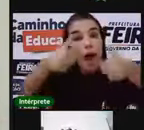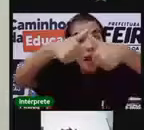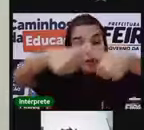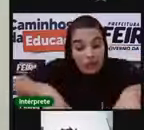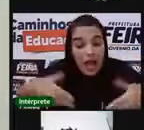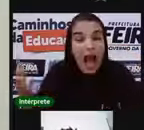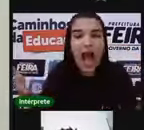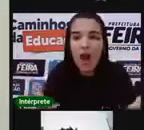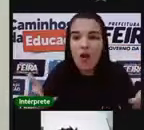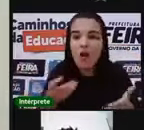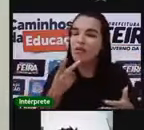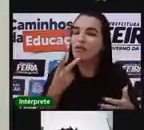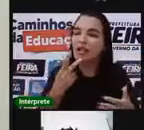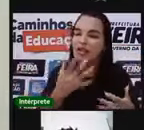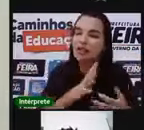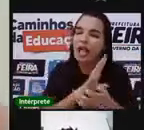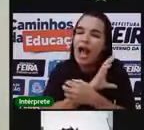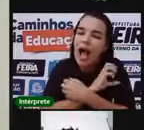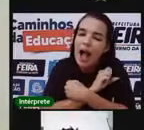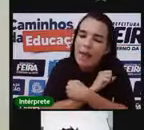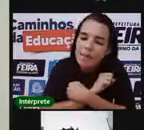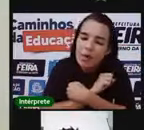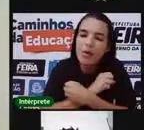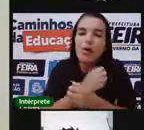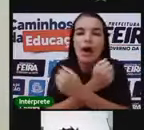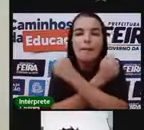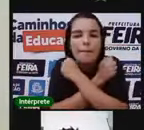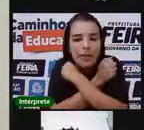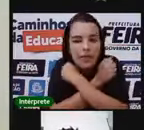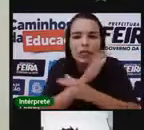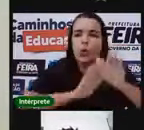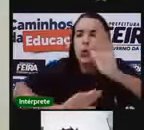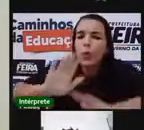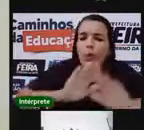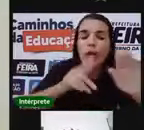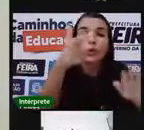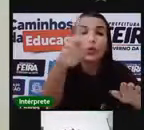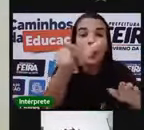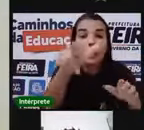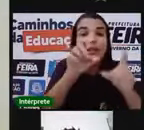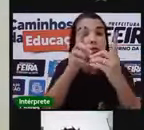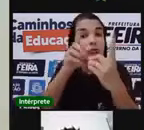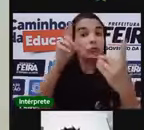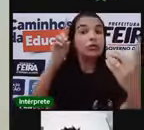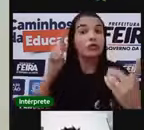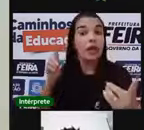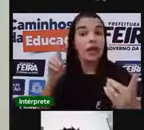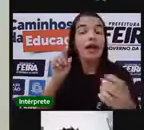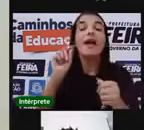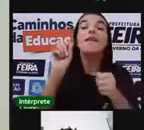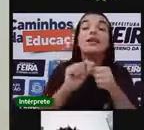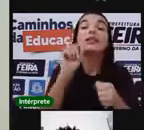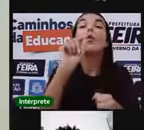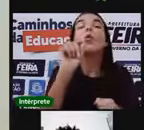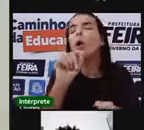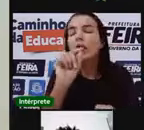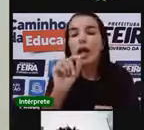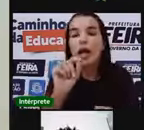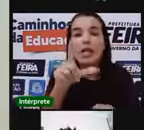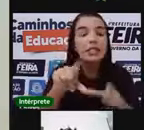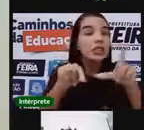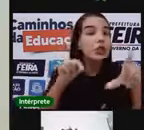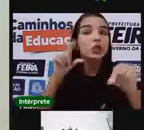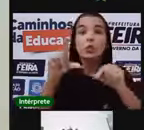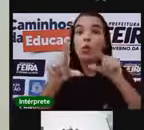de abraço, de afeto, de cuidado com o outro mesmo na distância, é fazer escolhas positivas